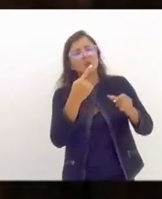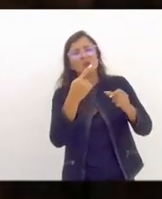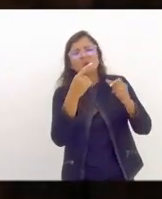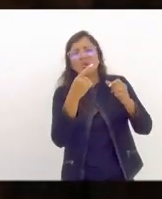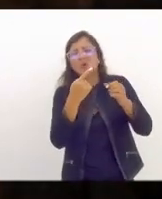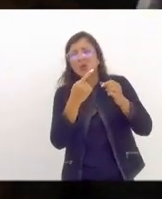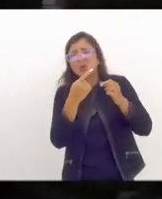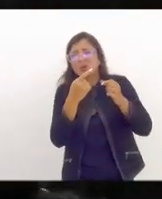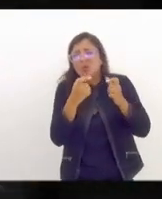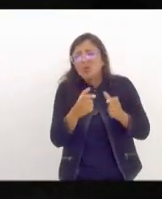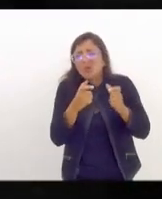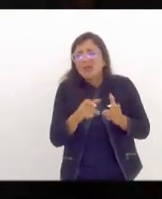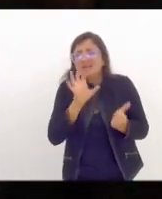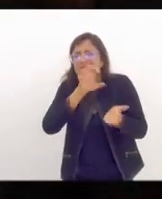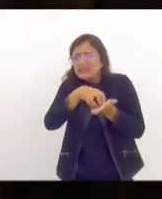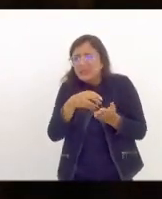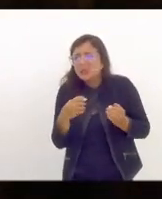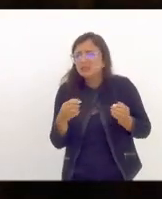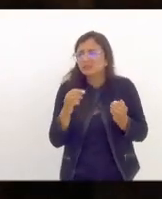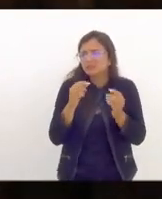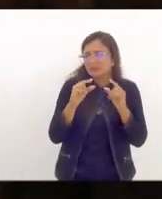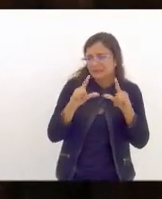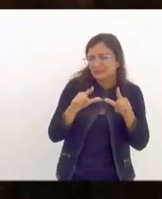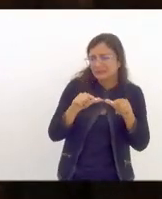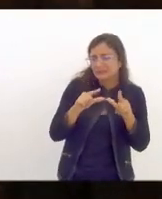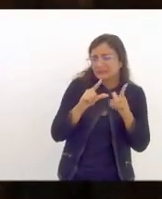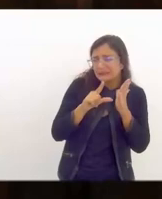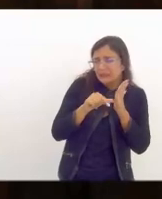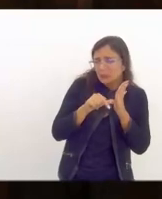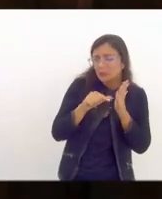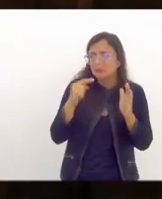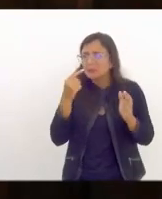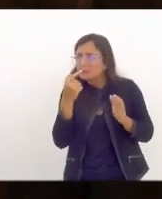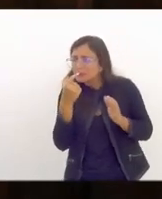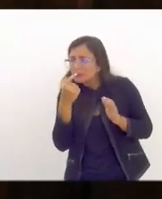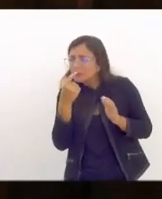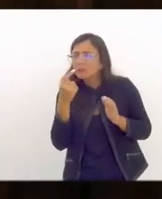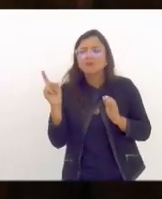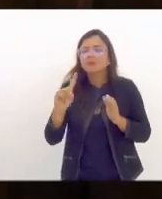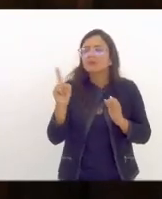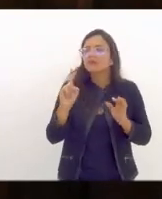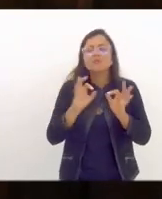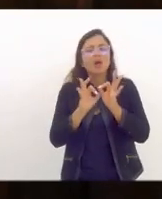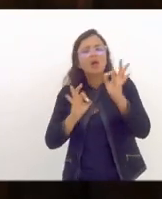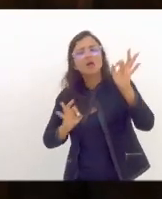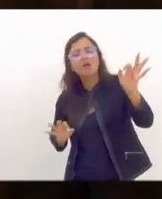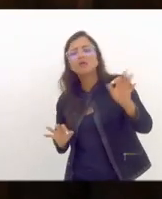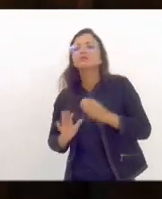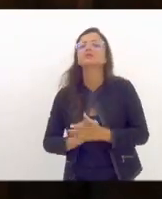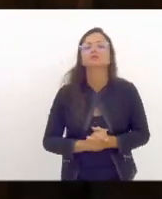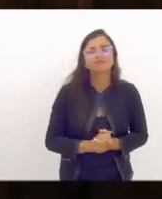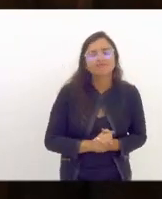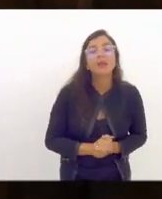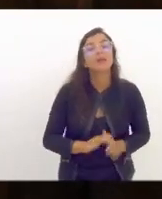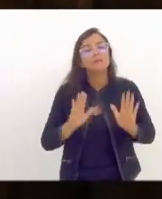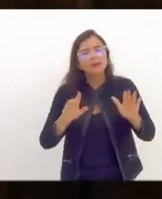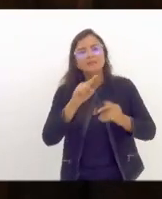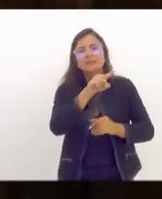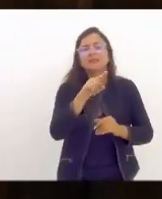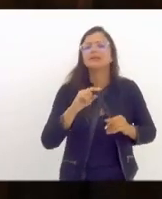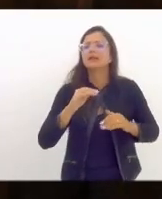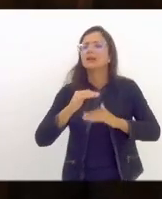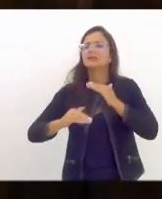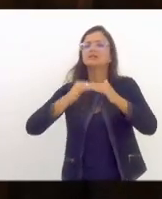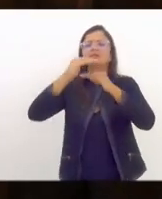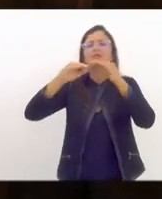ape3 região de menor índice de desenvolvimento humano da cidade e outra é uma